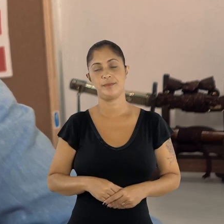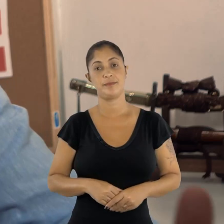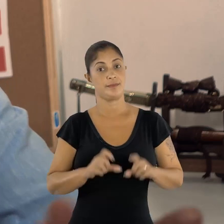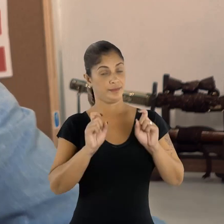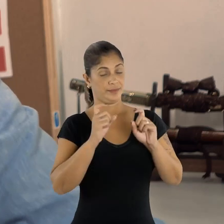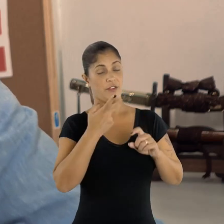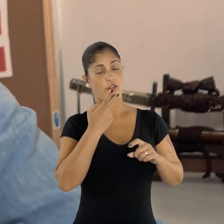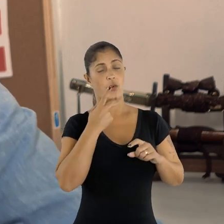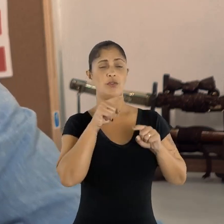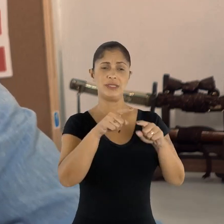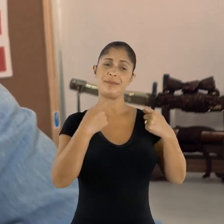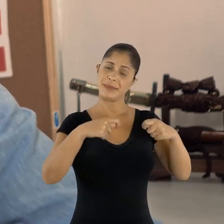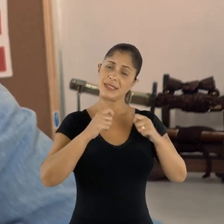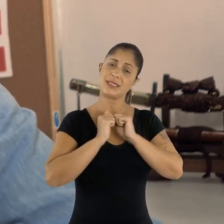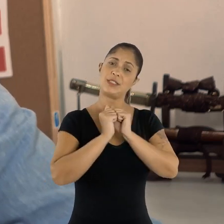O senhor precisa estar.